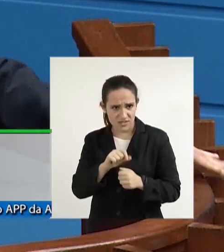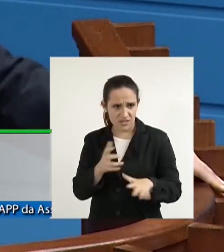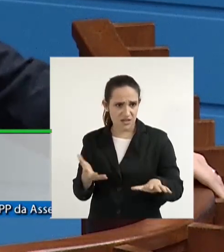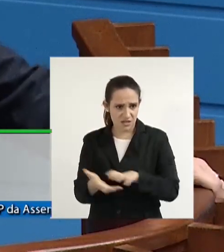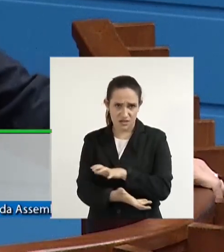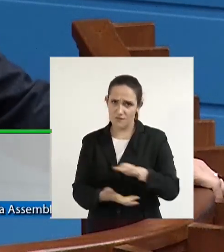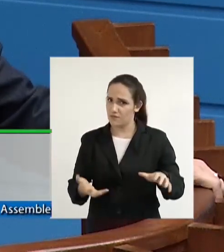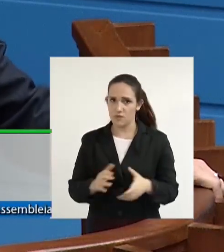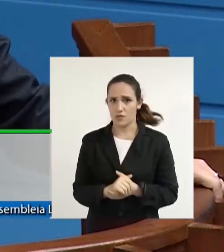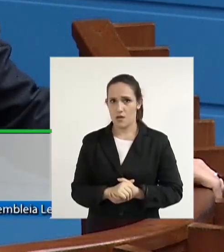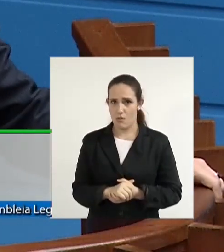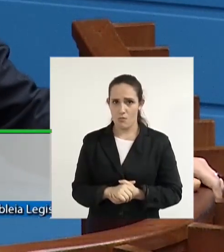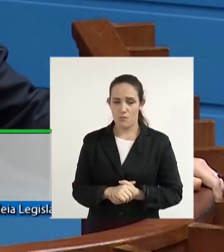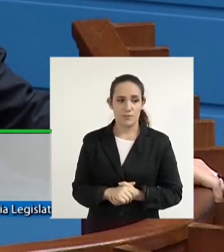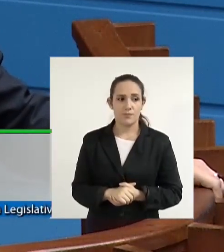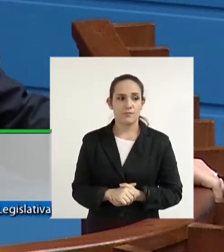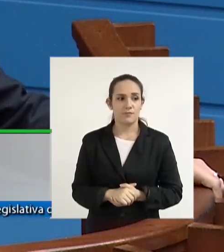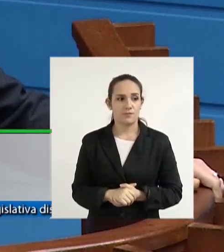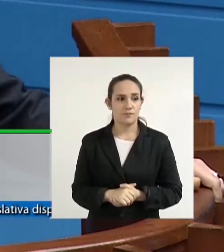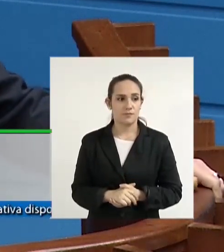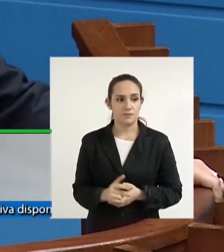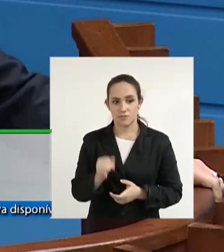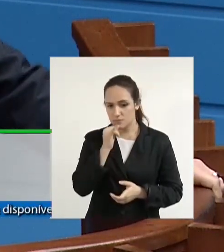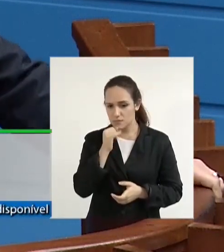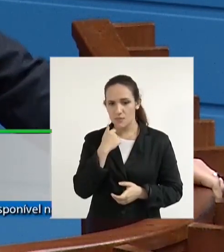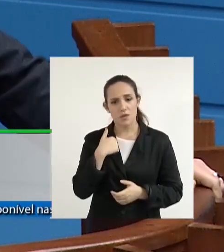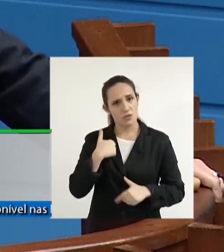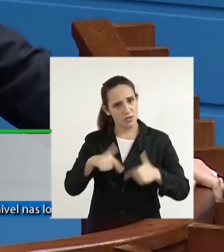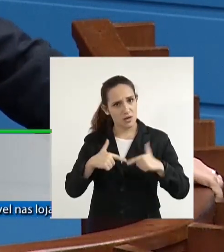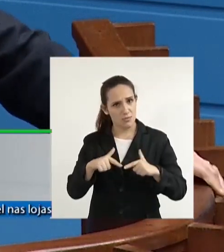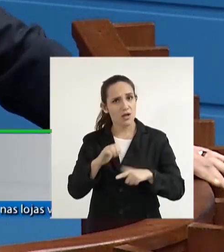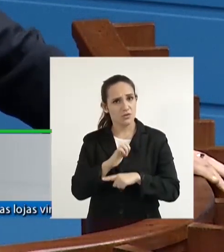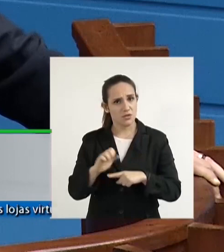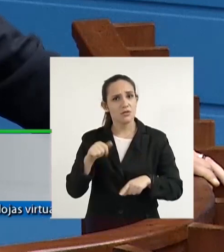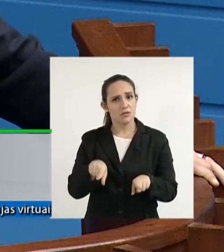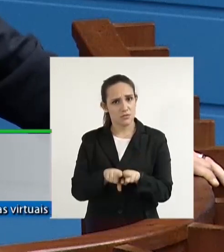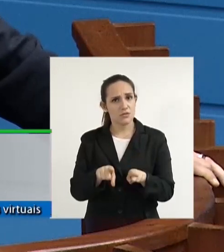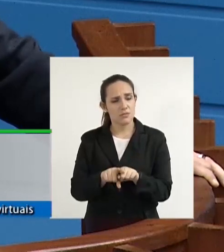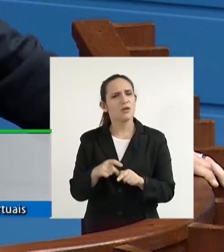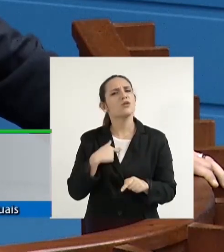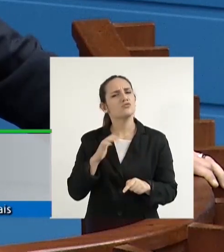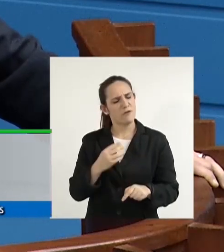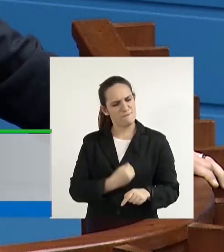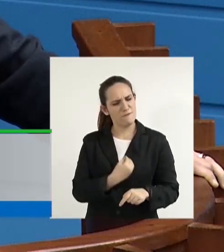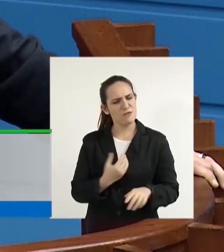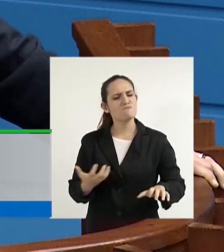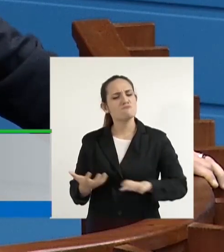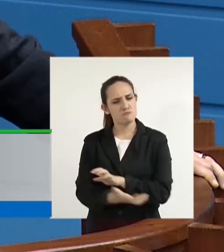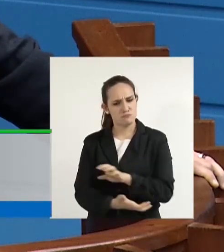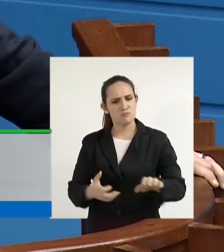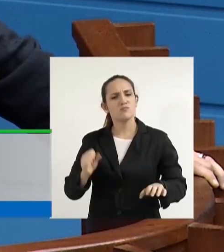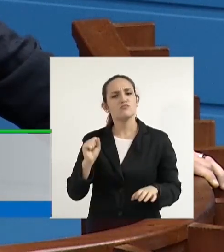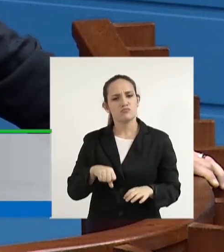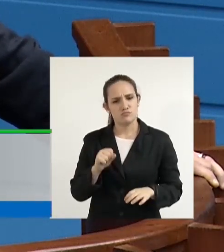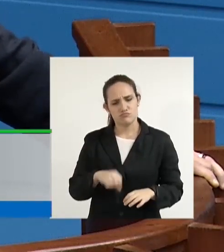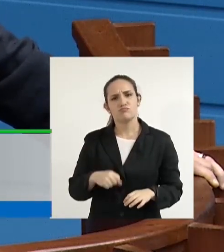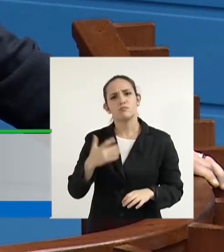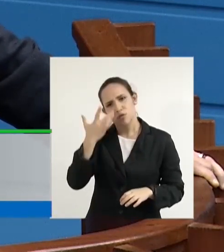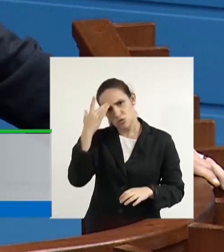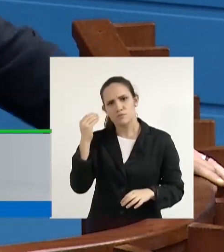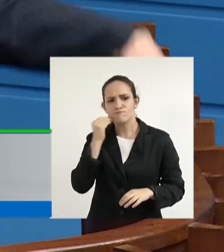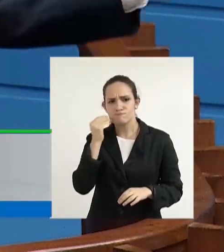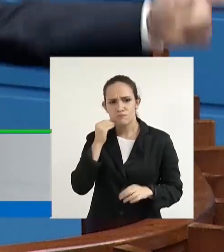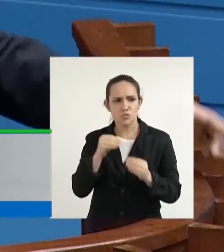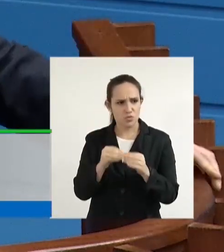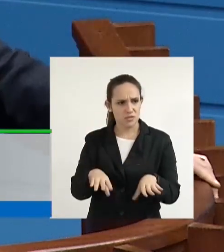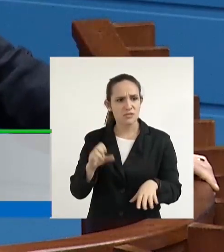Os servidores sabem, eu também sou servidor do Estado, me lembro que participei de greve, sofremos retaliação. Não é